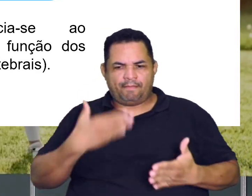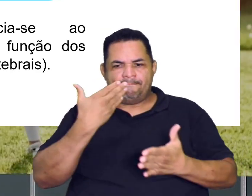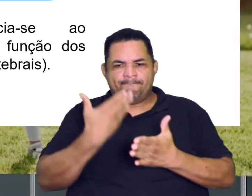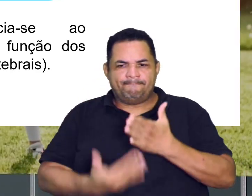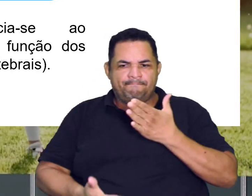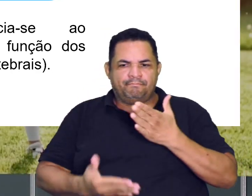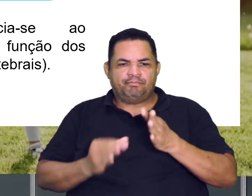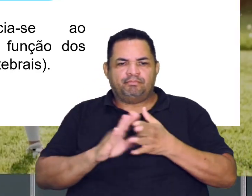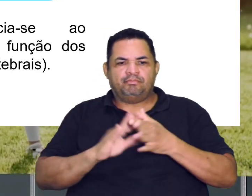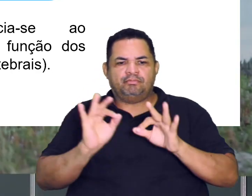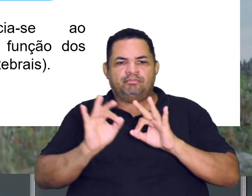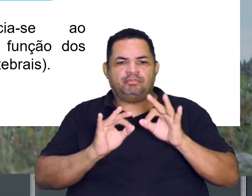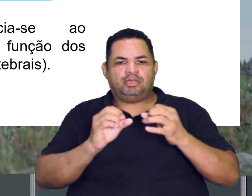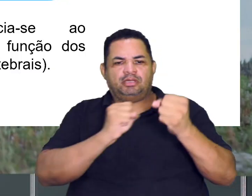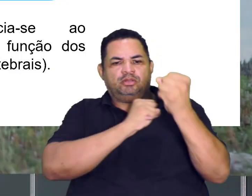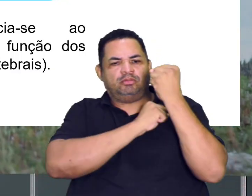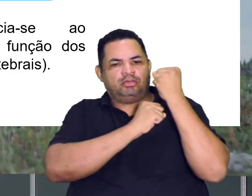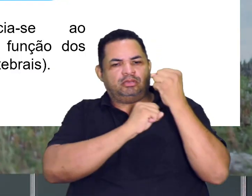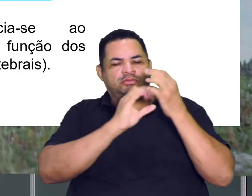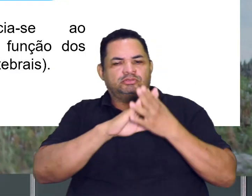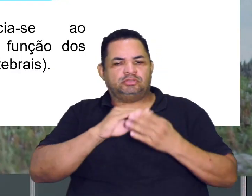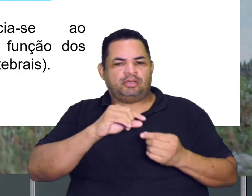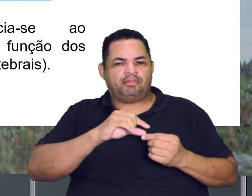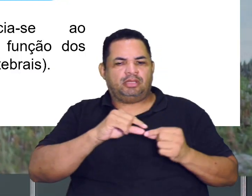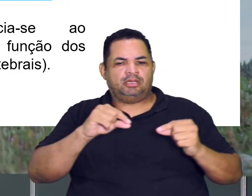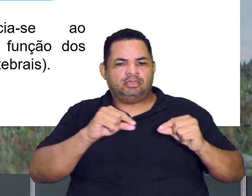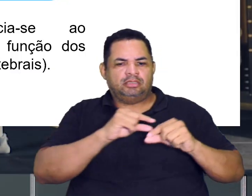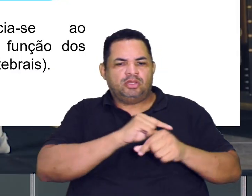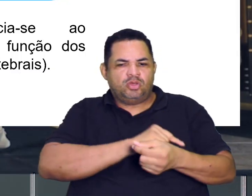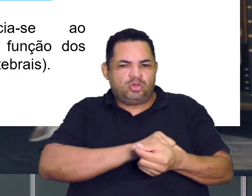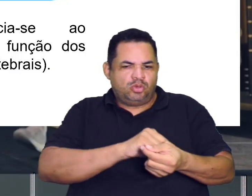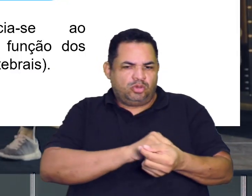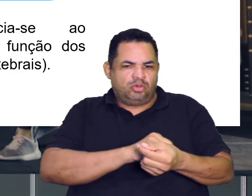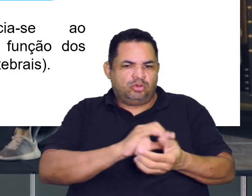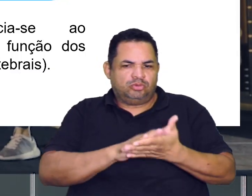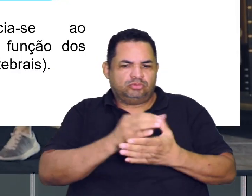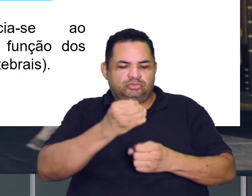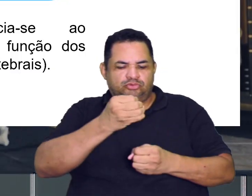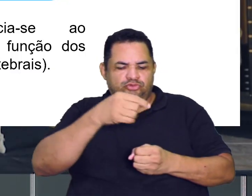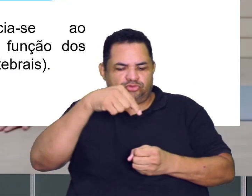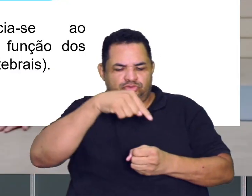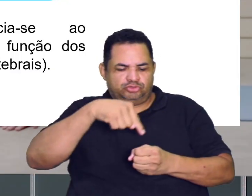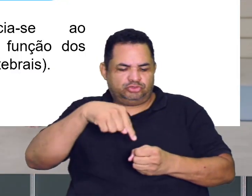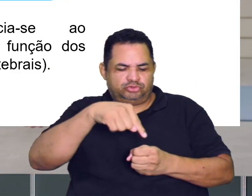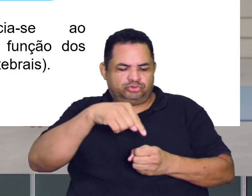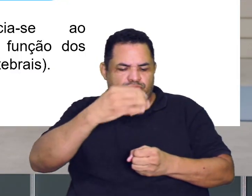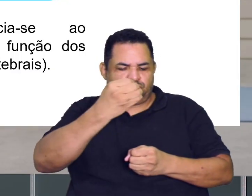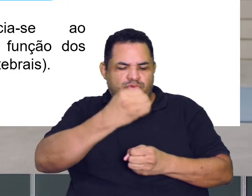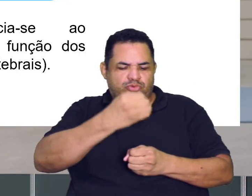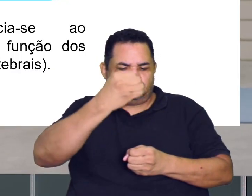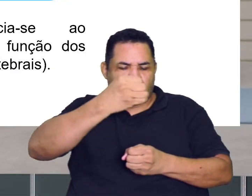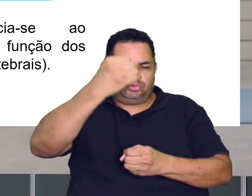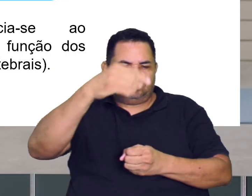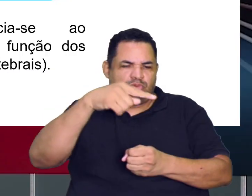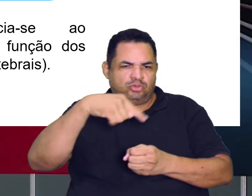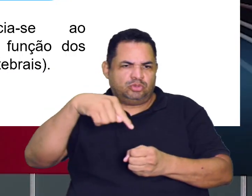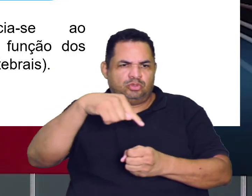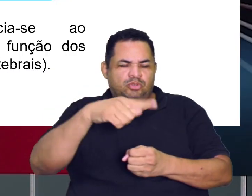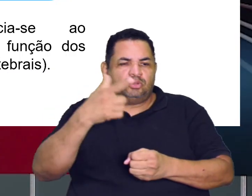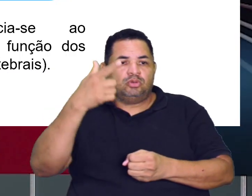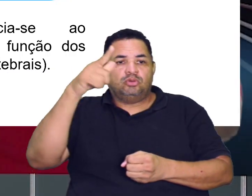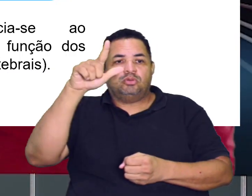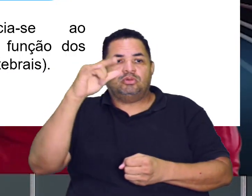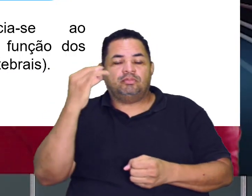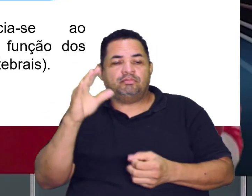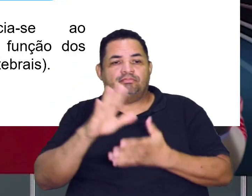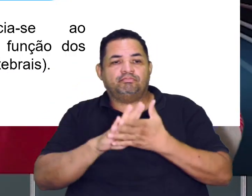perca aí da função dos nossos músculos, dos nossos ligamentos, dos discos intervertebrais, e aí a gente consegue